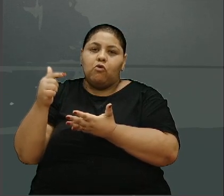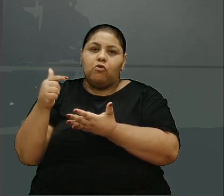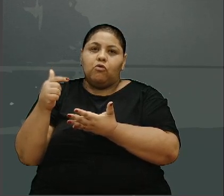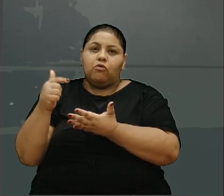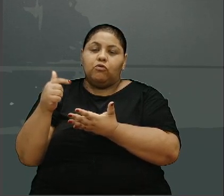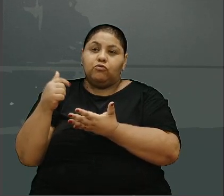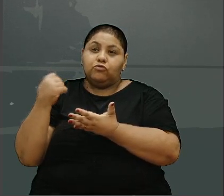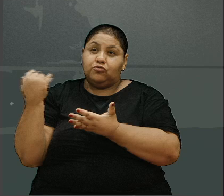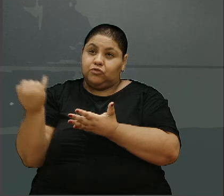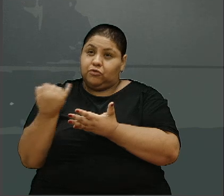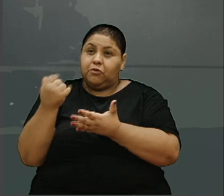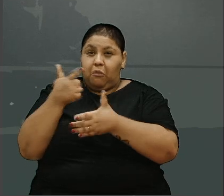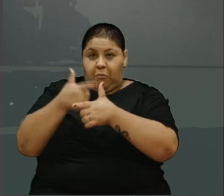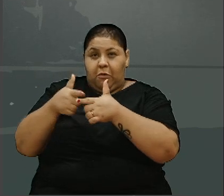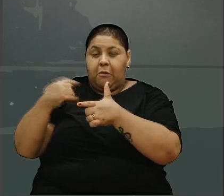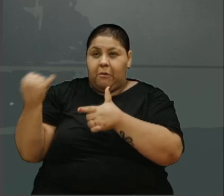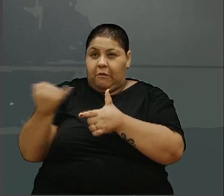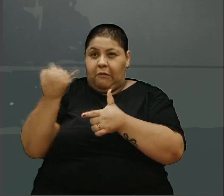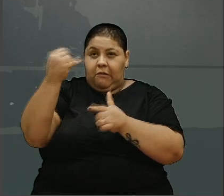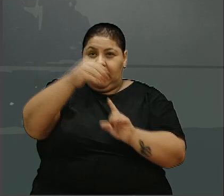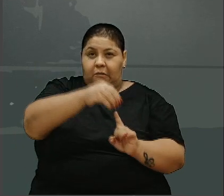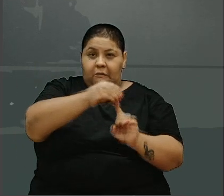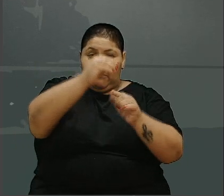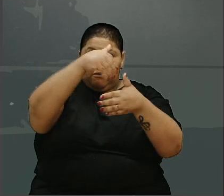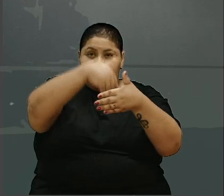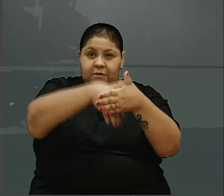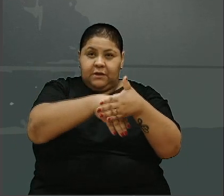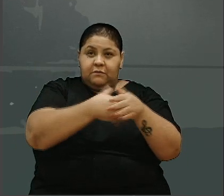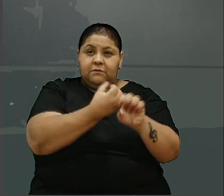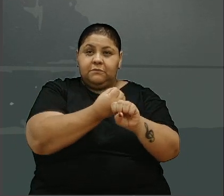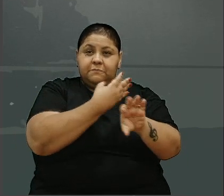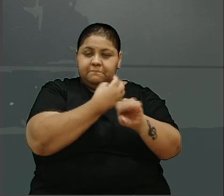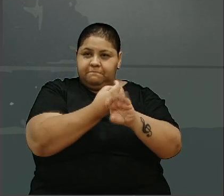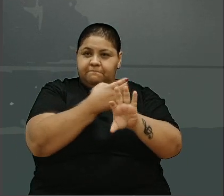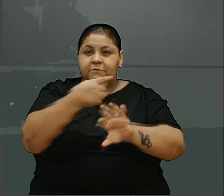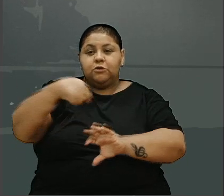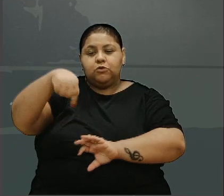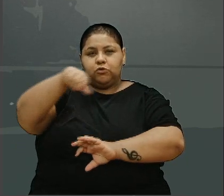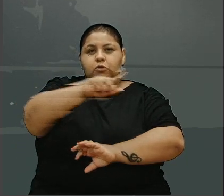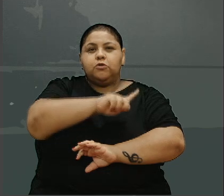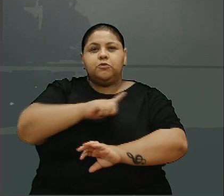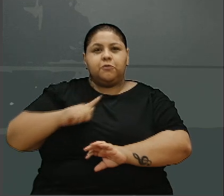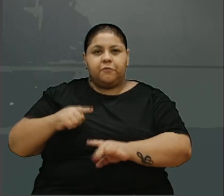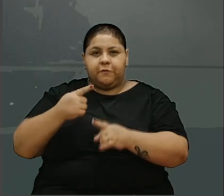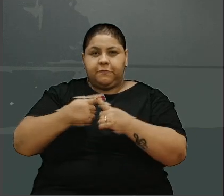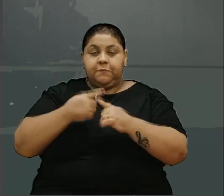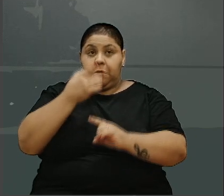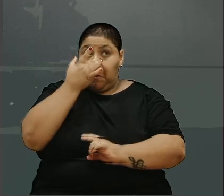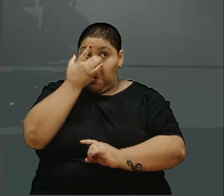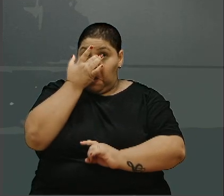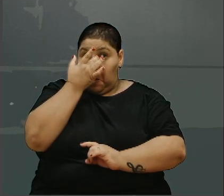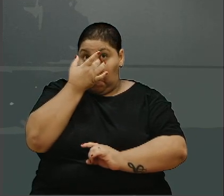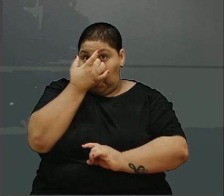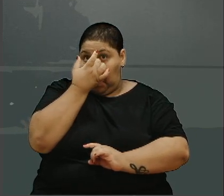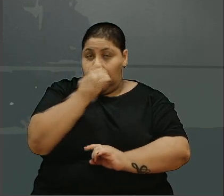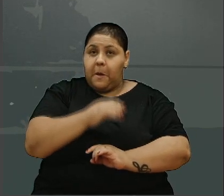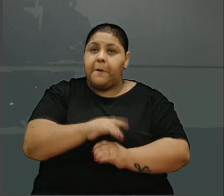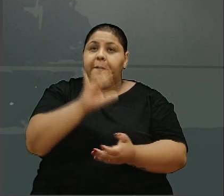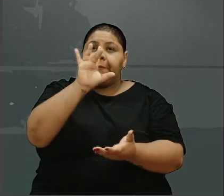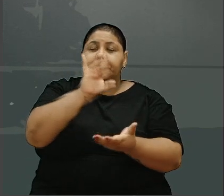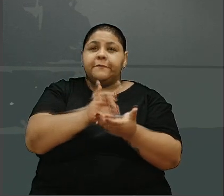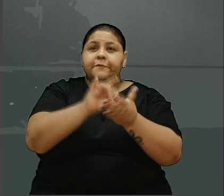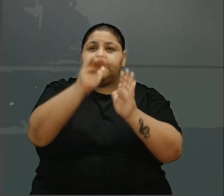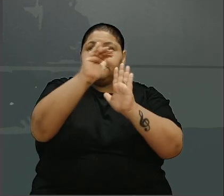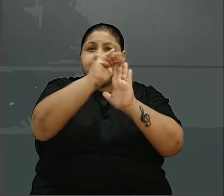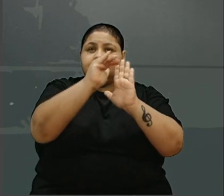e prioritária dentro da SMED e do nosso governo também. Efetivar programa